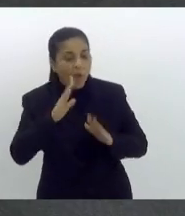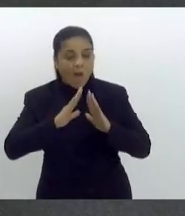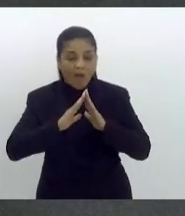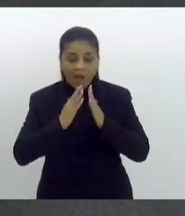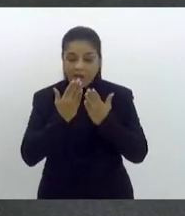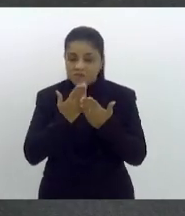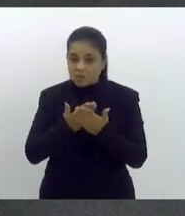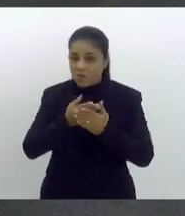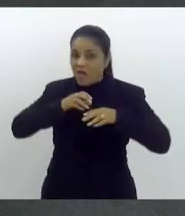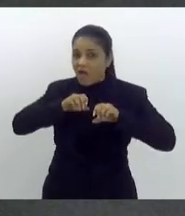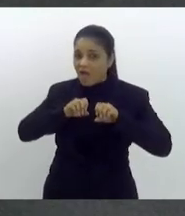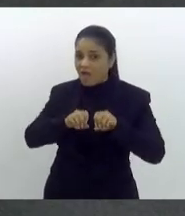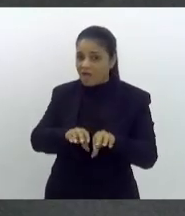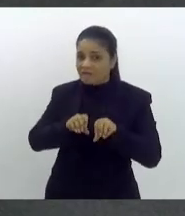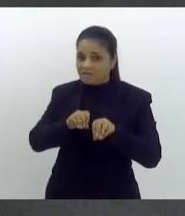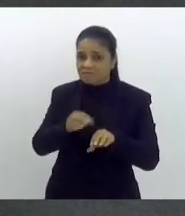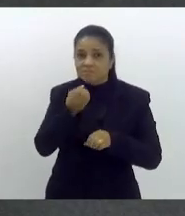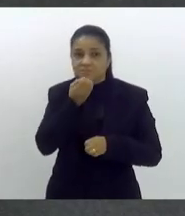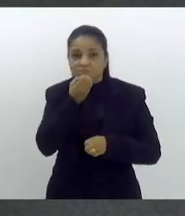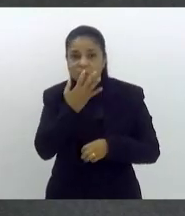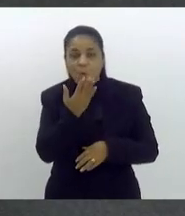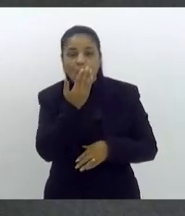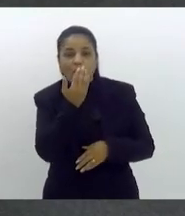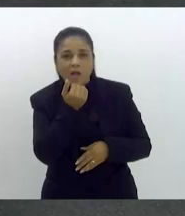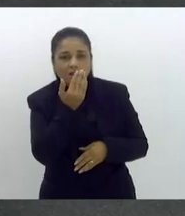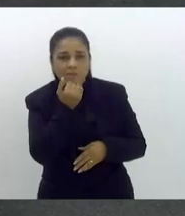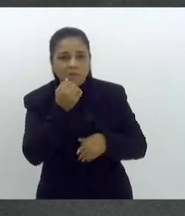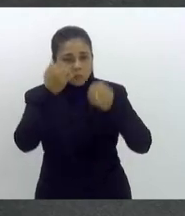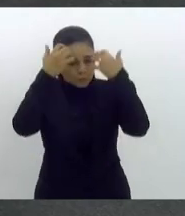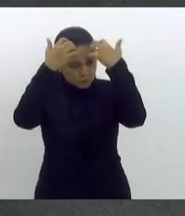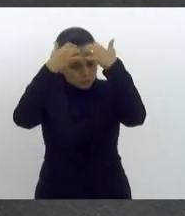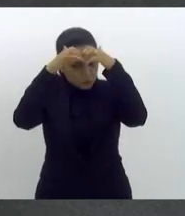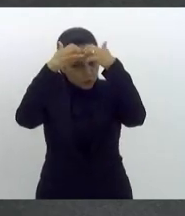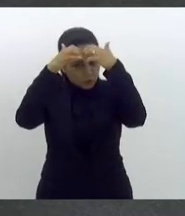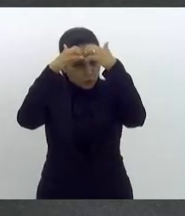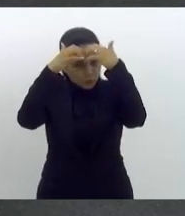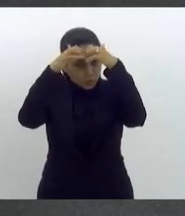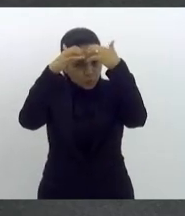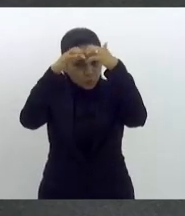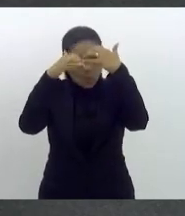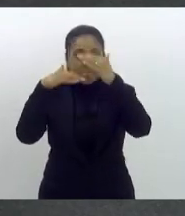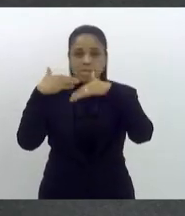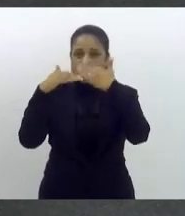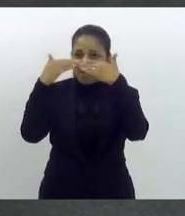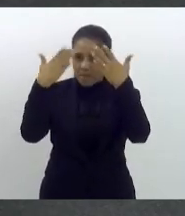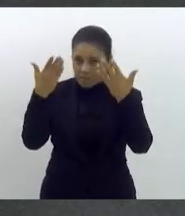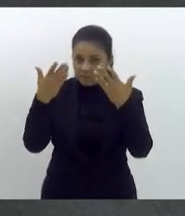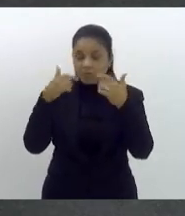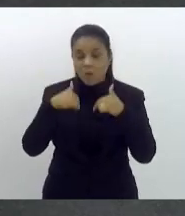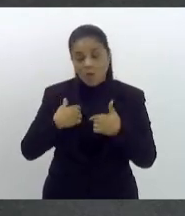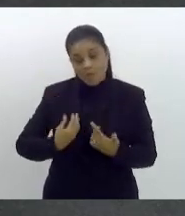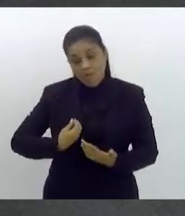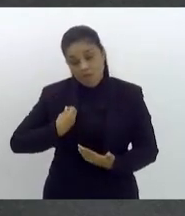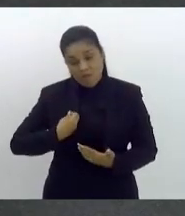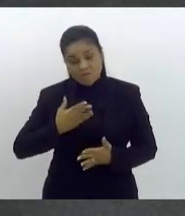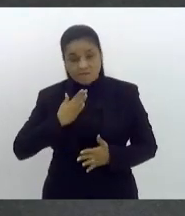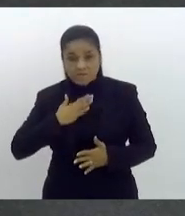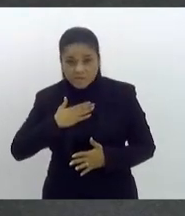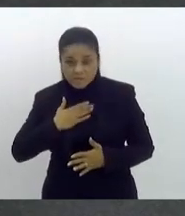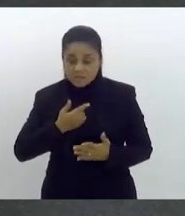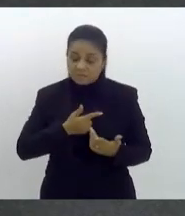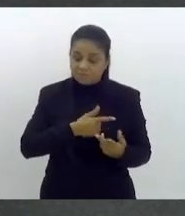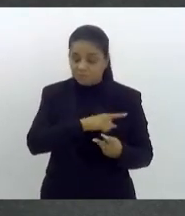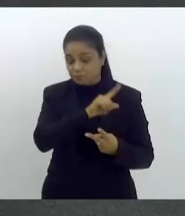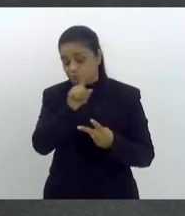ensinar os bons alimentos para o bom funcionamento do cérebro mas isso aqui é da minha vivência agora a outra